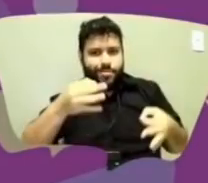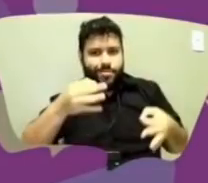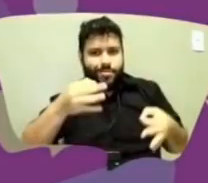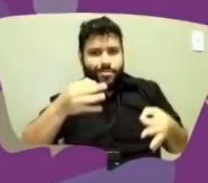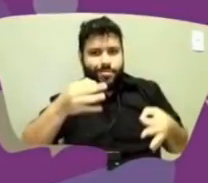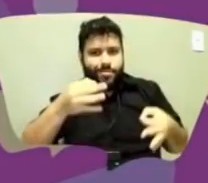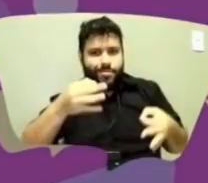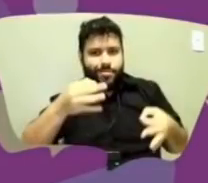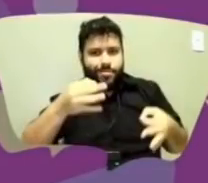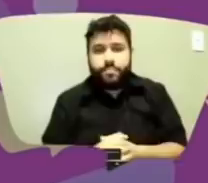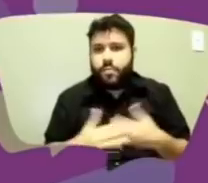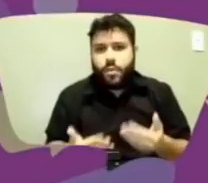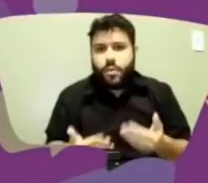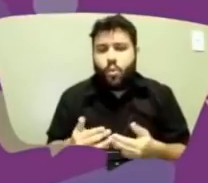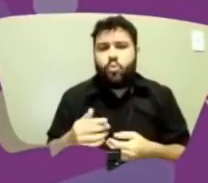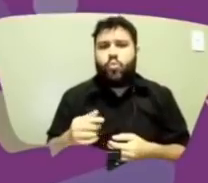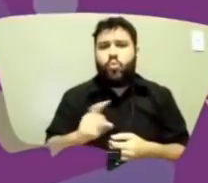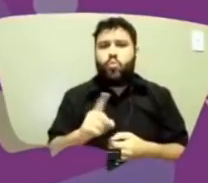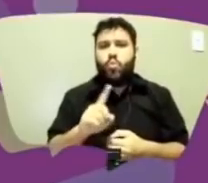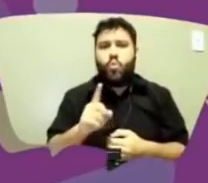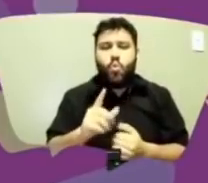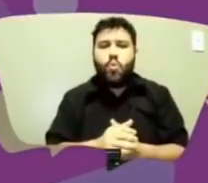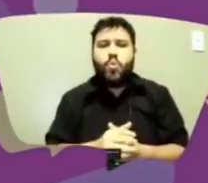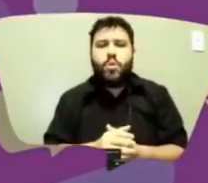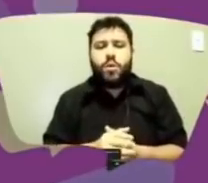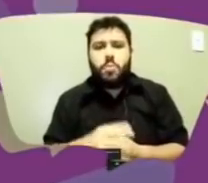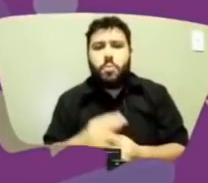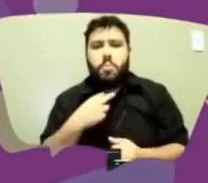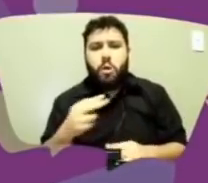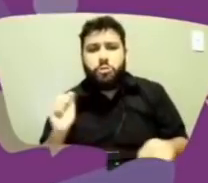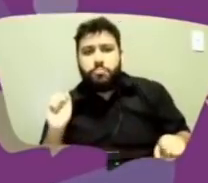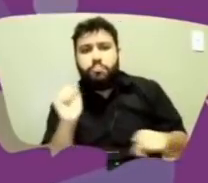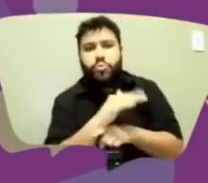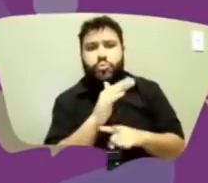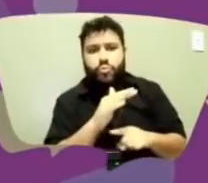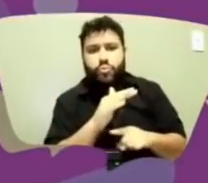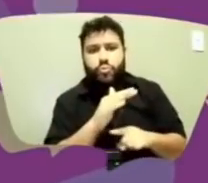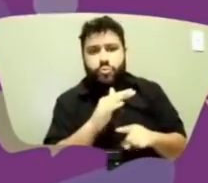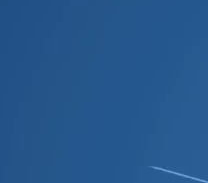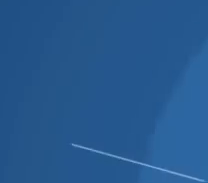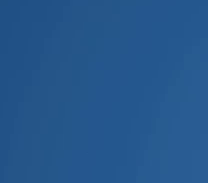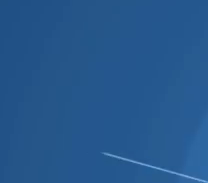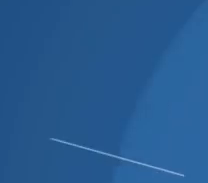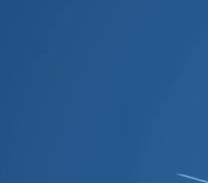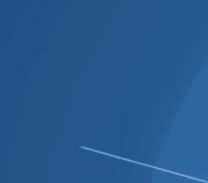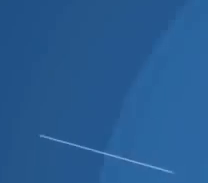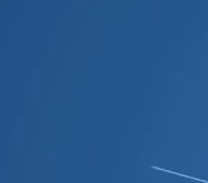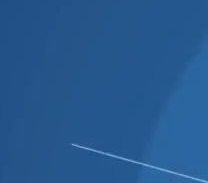messianismo e seguindo sempre as regras estabelecidas.